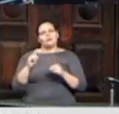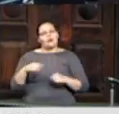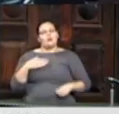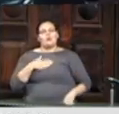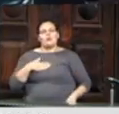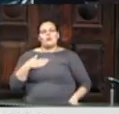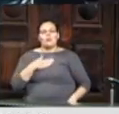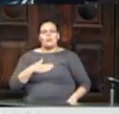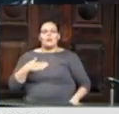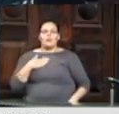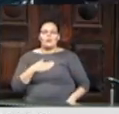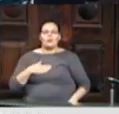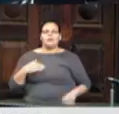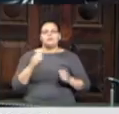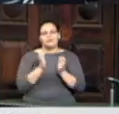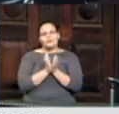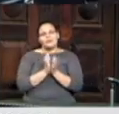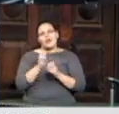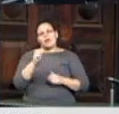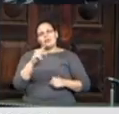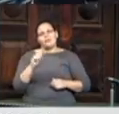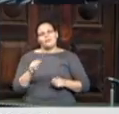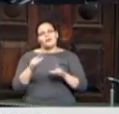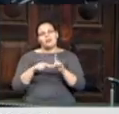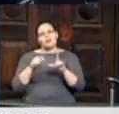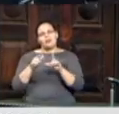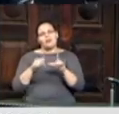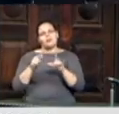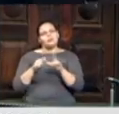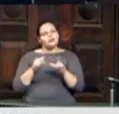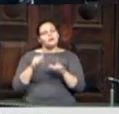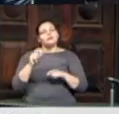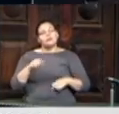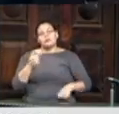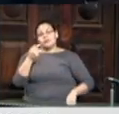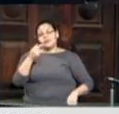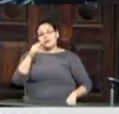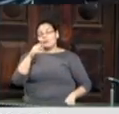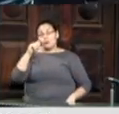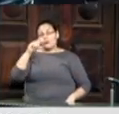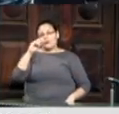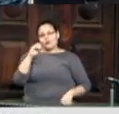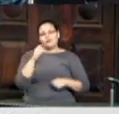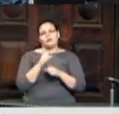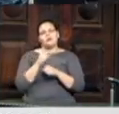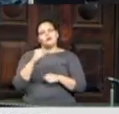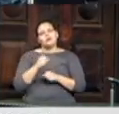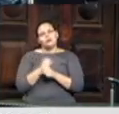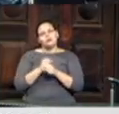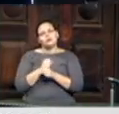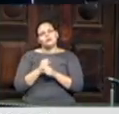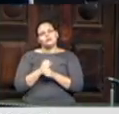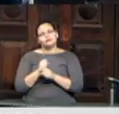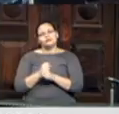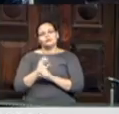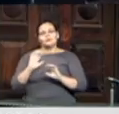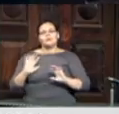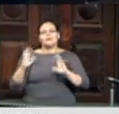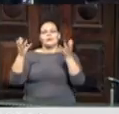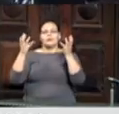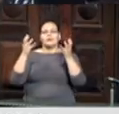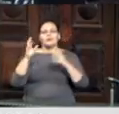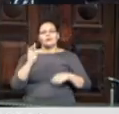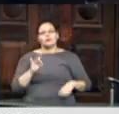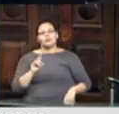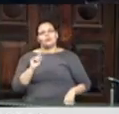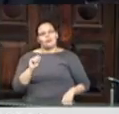honra que a Academia Carioca de Letras merece nos seus 70 anos, 90 anos muito comemorados. Só que